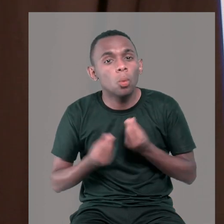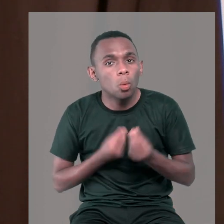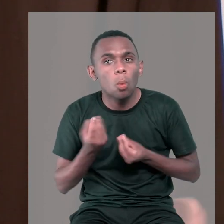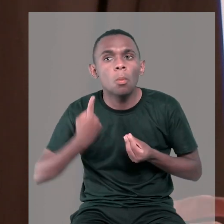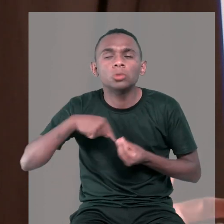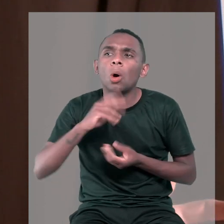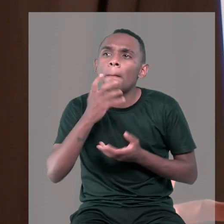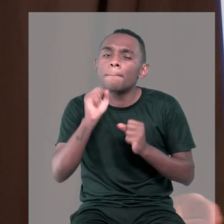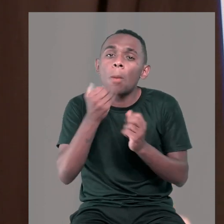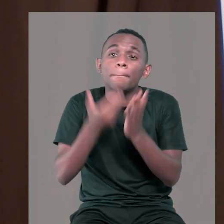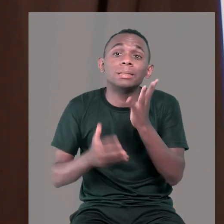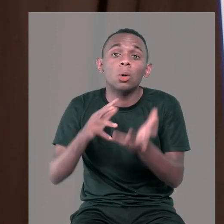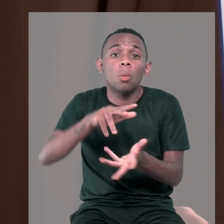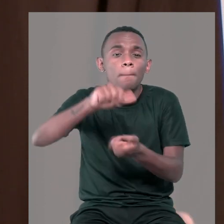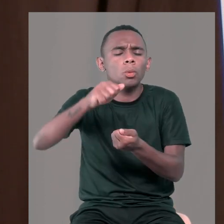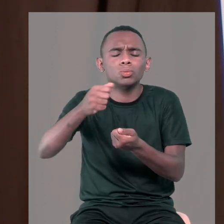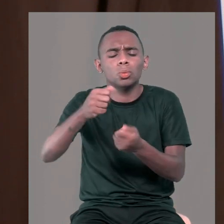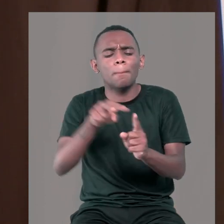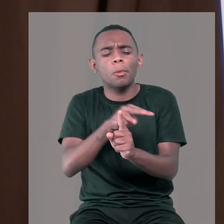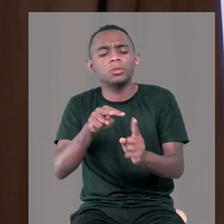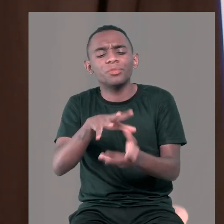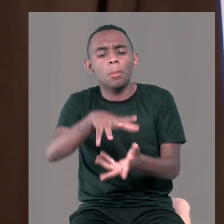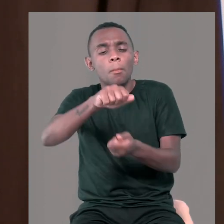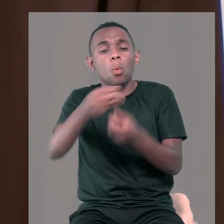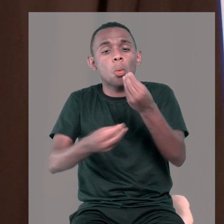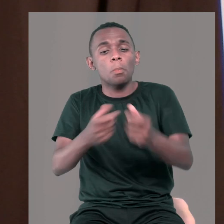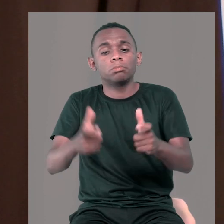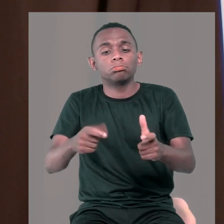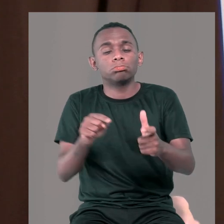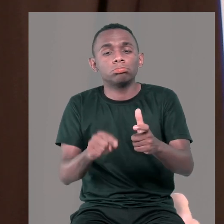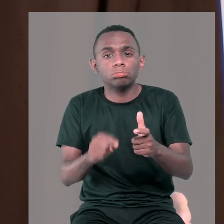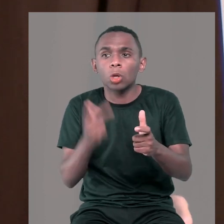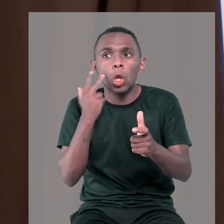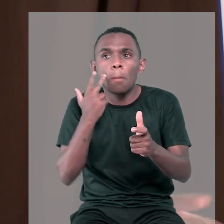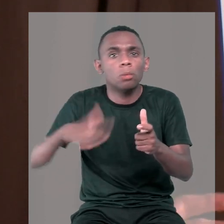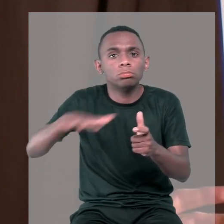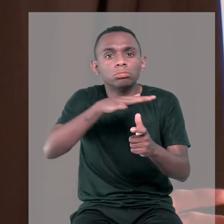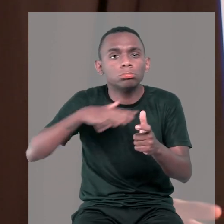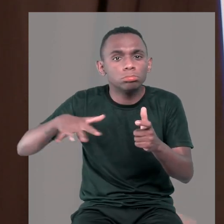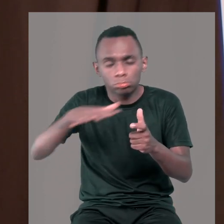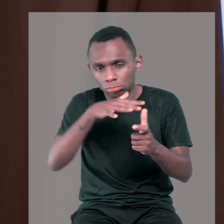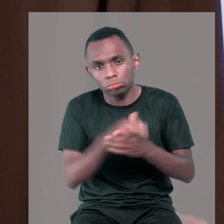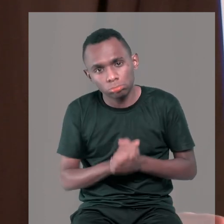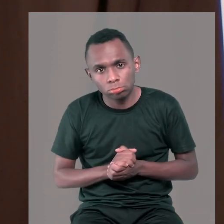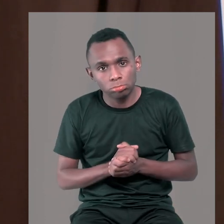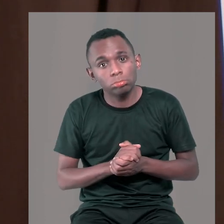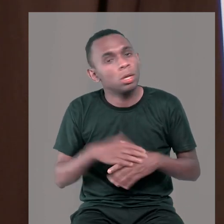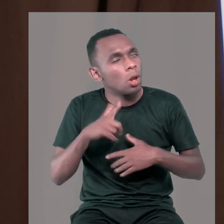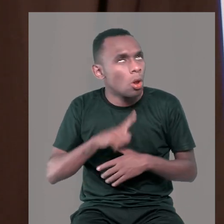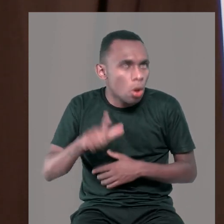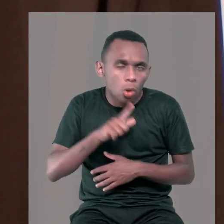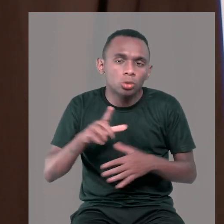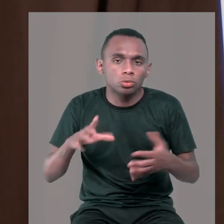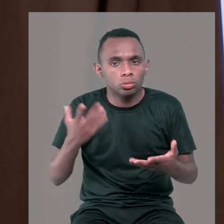público, envolve também a noção de espaço político. Então, o mundo, numa definição arendtiana, de